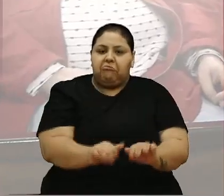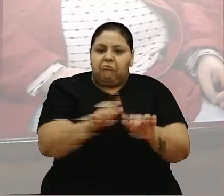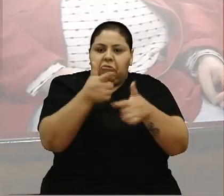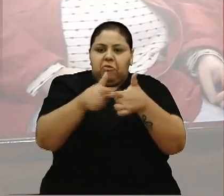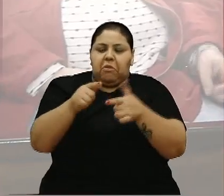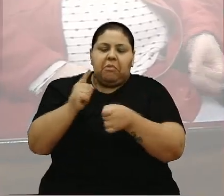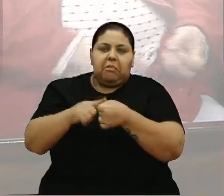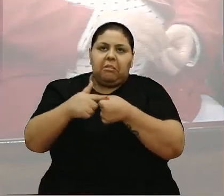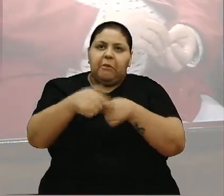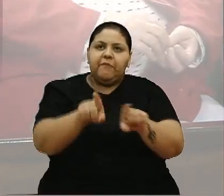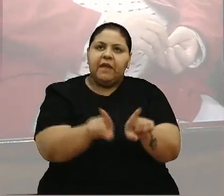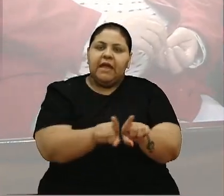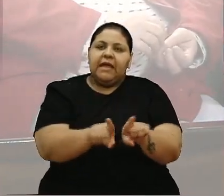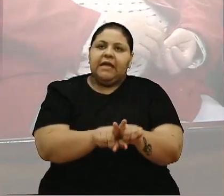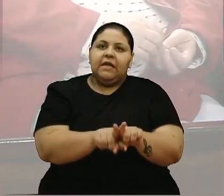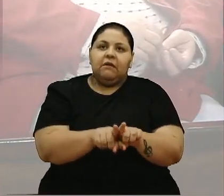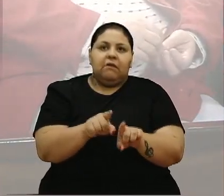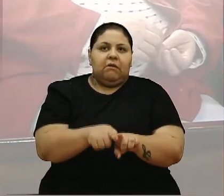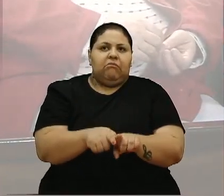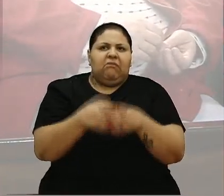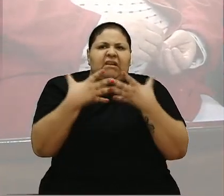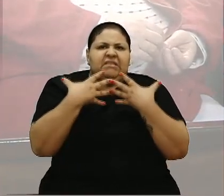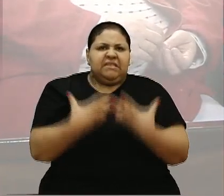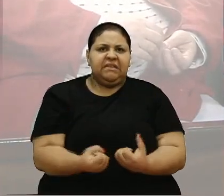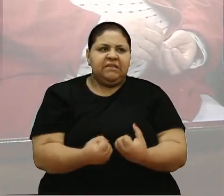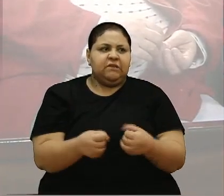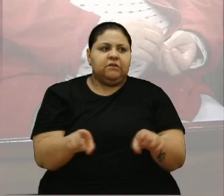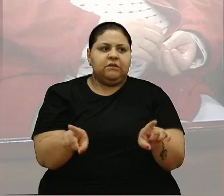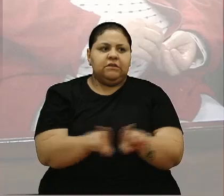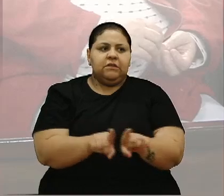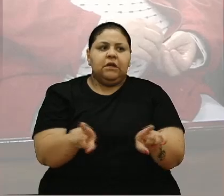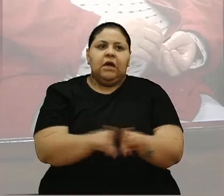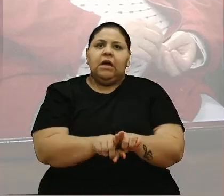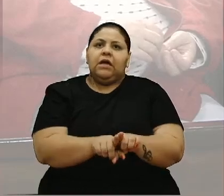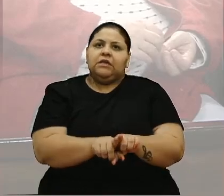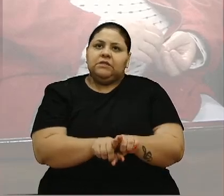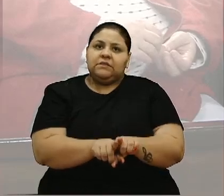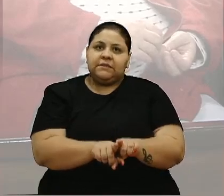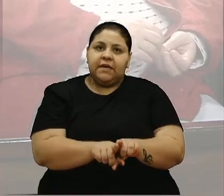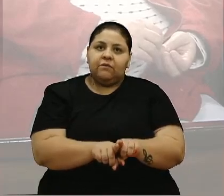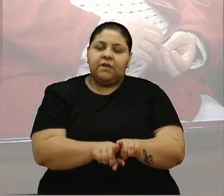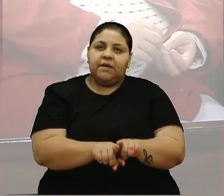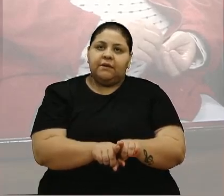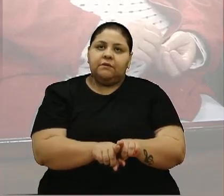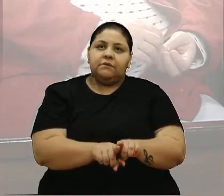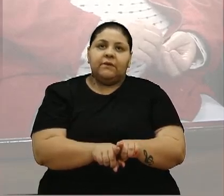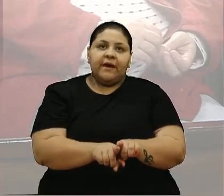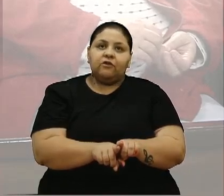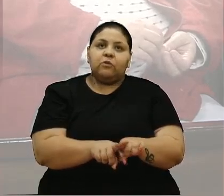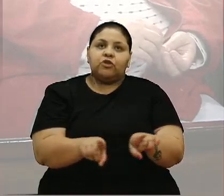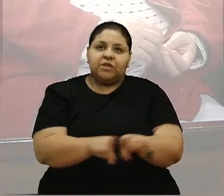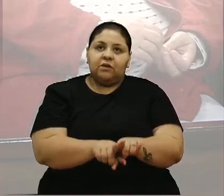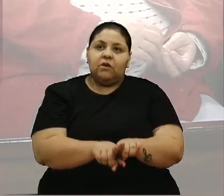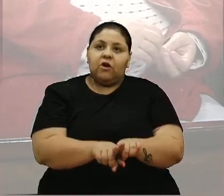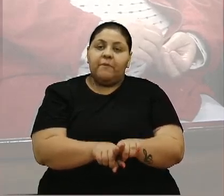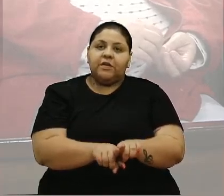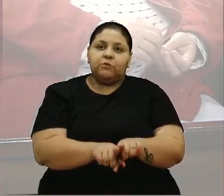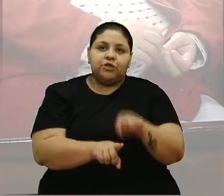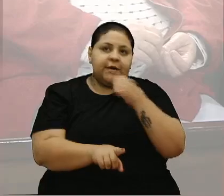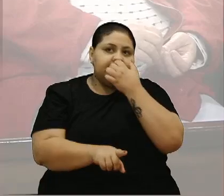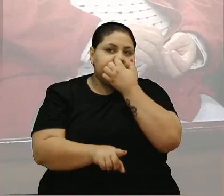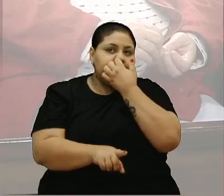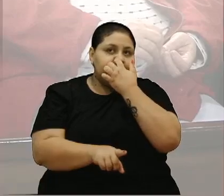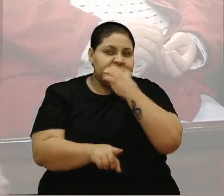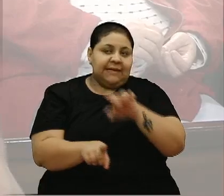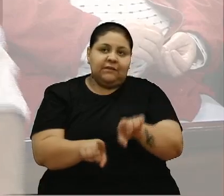Olha, eu tô de saco cheio com essa história. Sabe, nós tem um hiato de 4 anos,